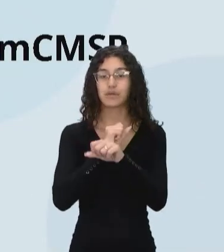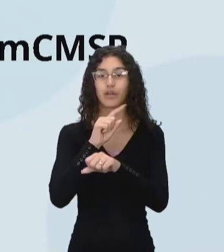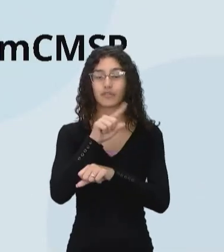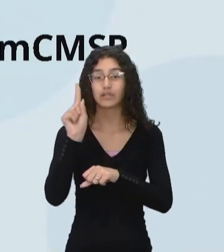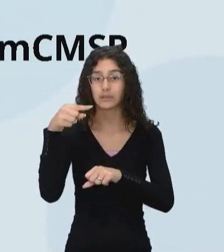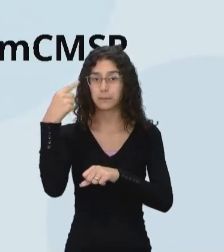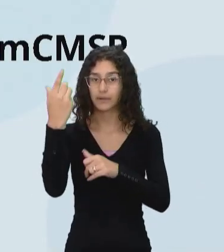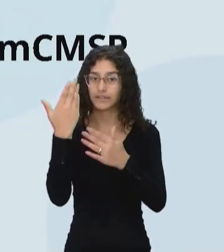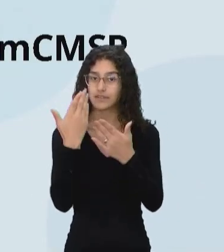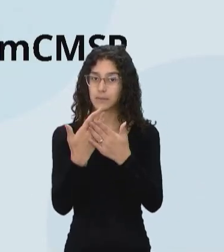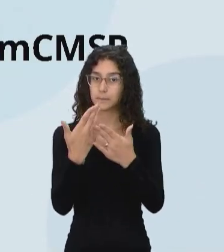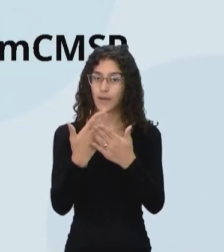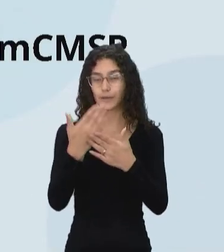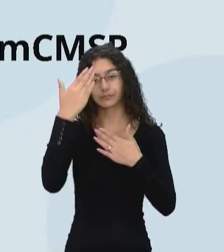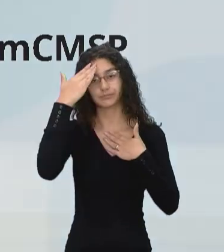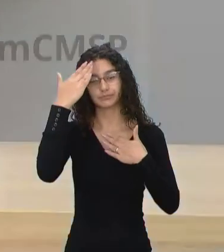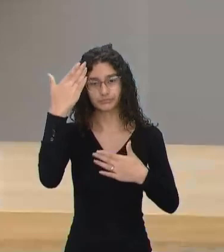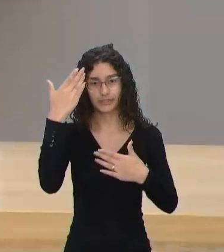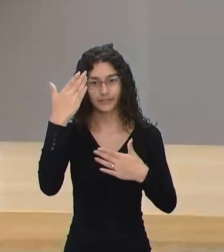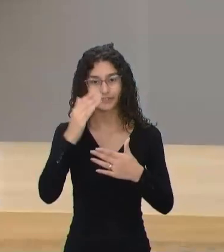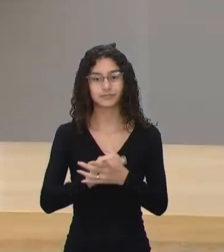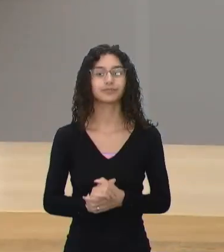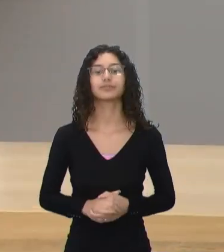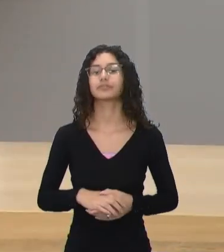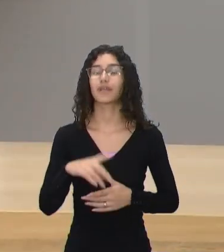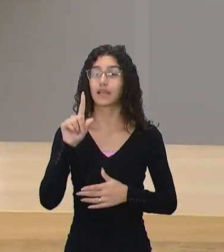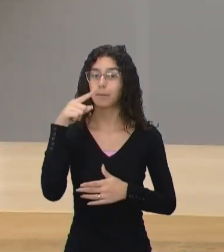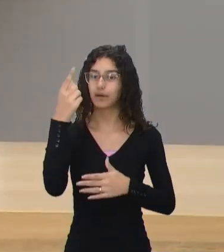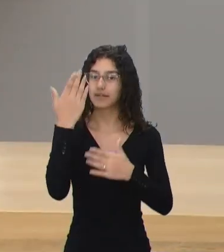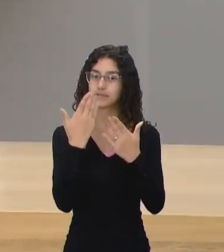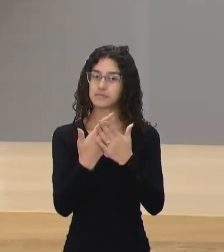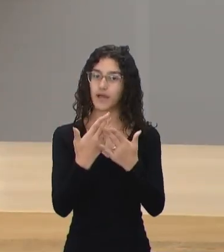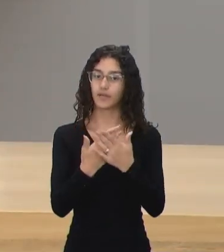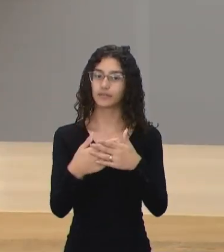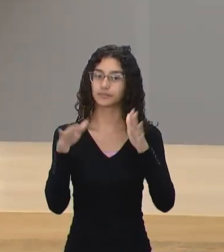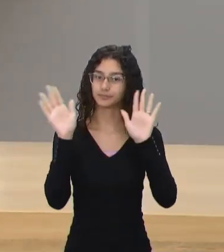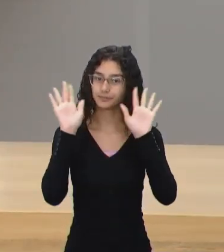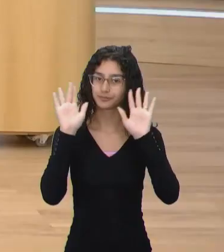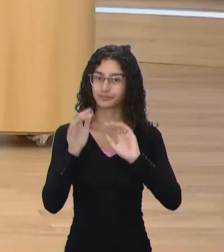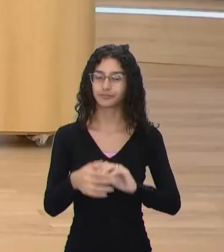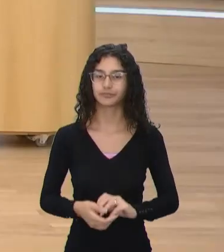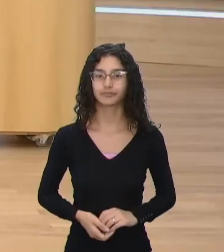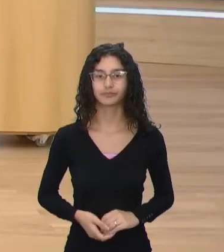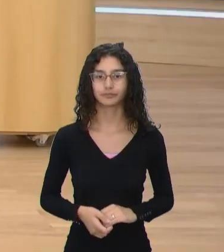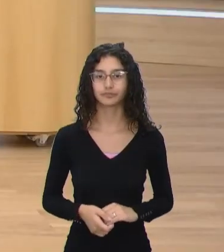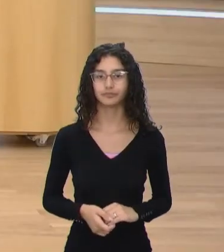vocês na próxima. Muito obrigado, pessoal, e até a próxima aula. Tchau, tchau.